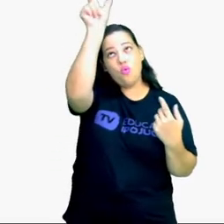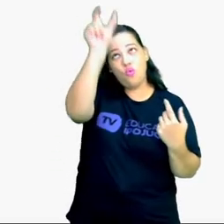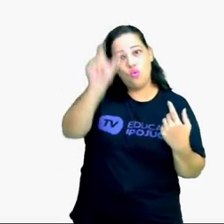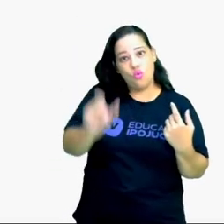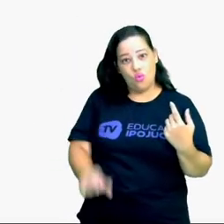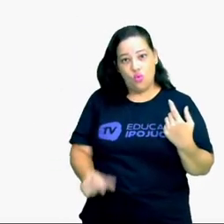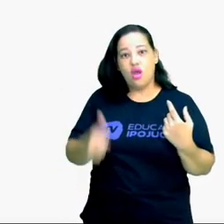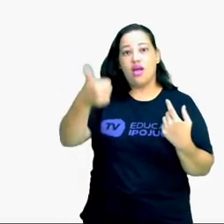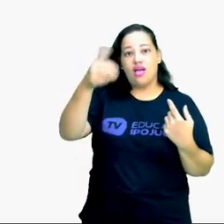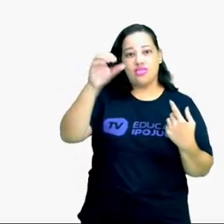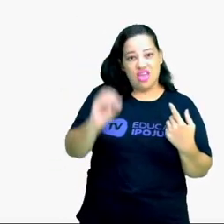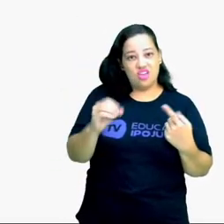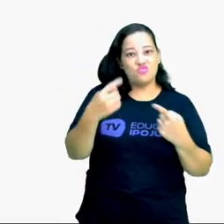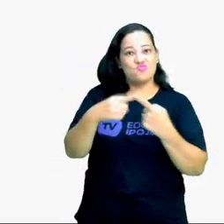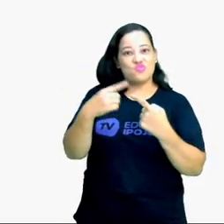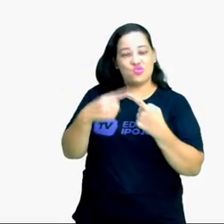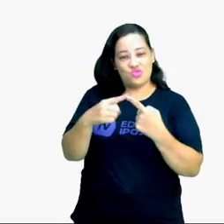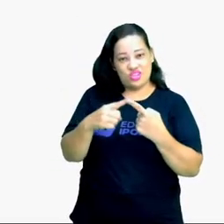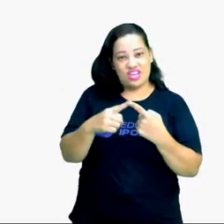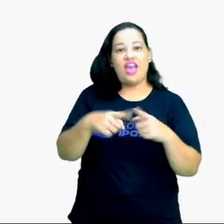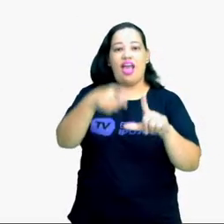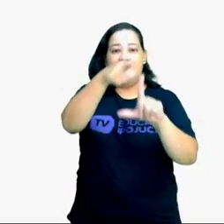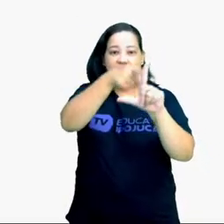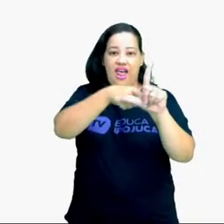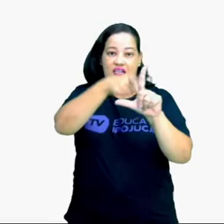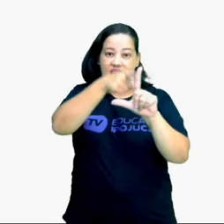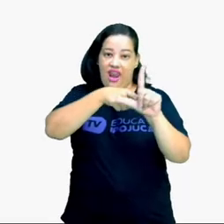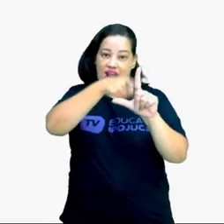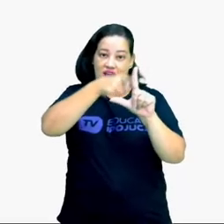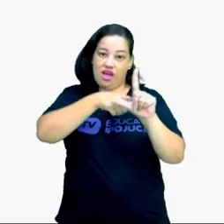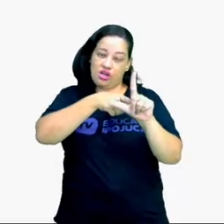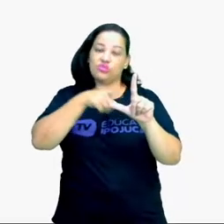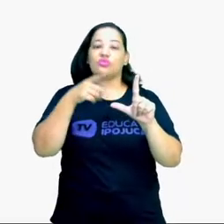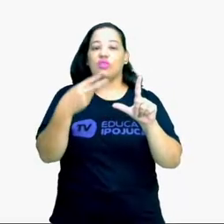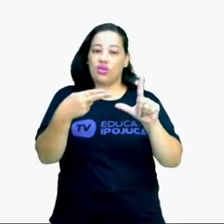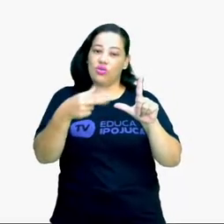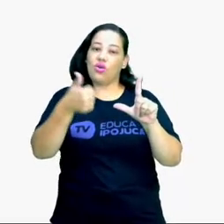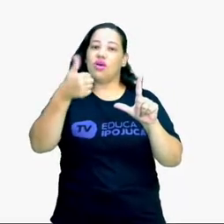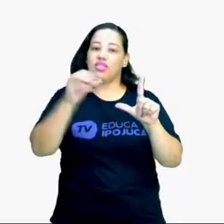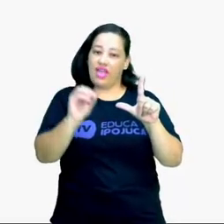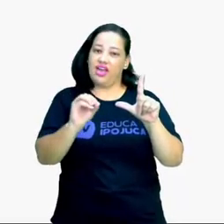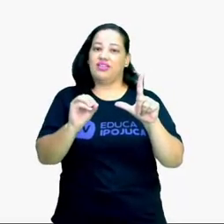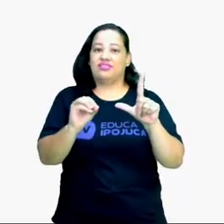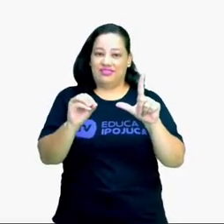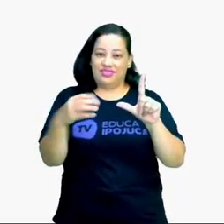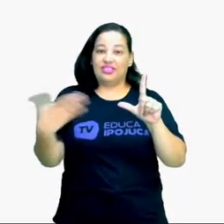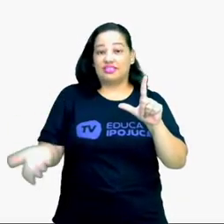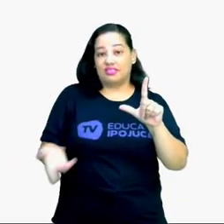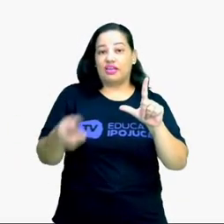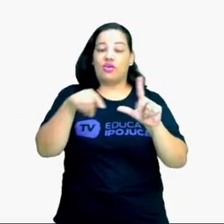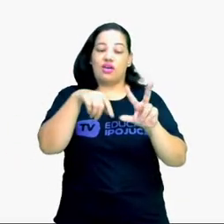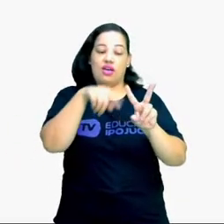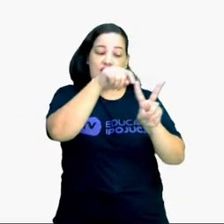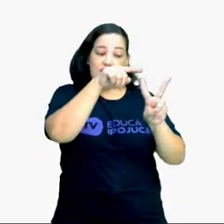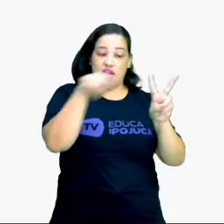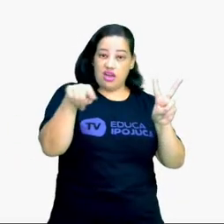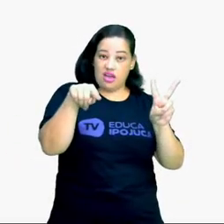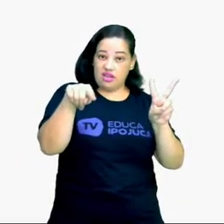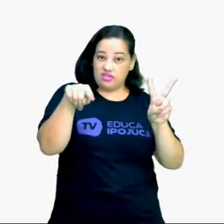desse quadrado é 10. Olha a brincadeira aí. Raiz quadrada já